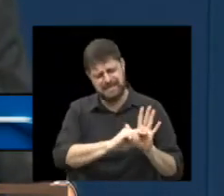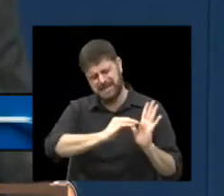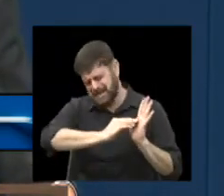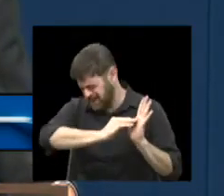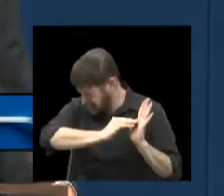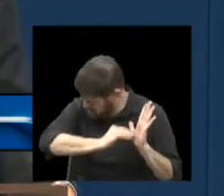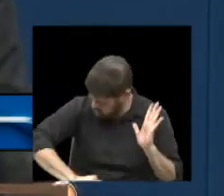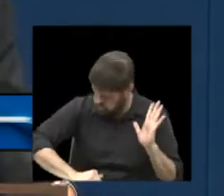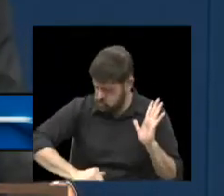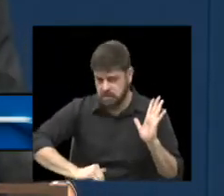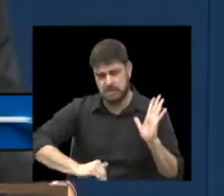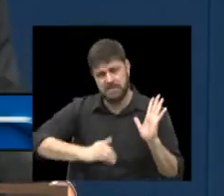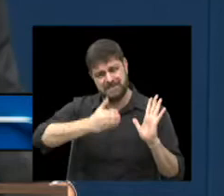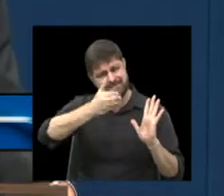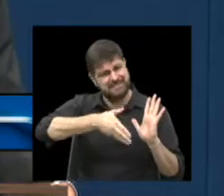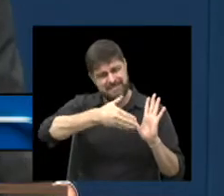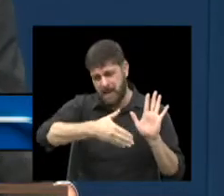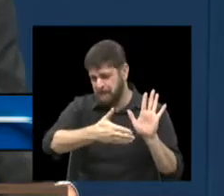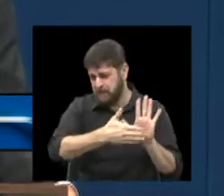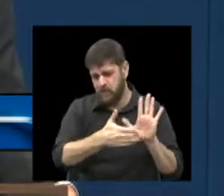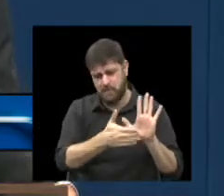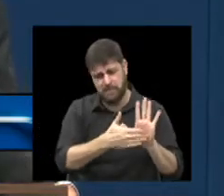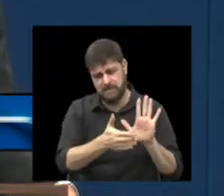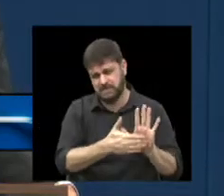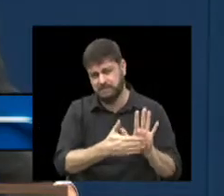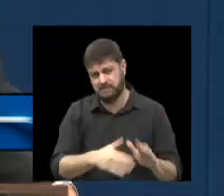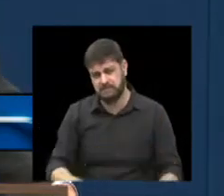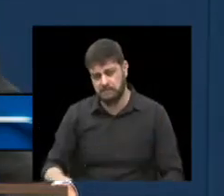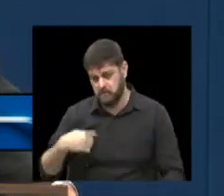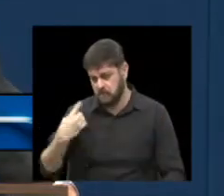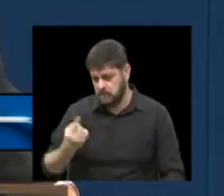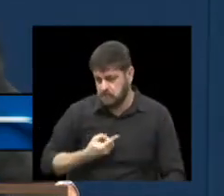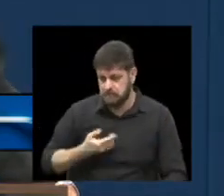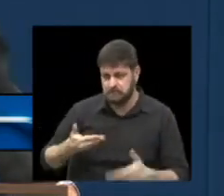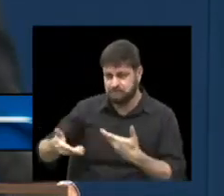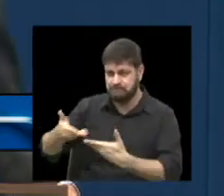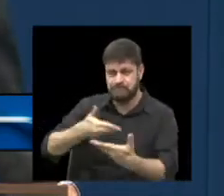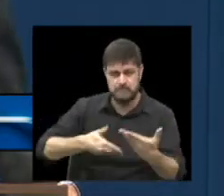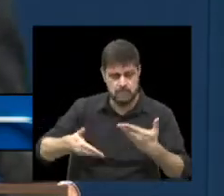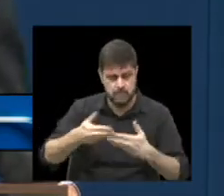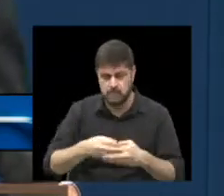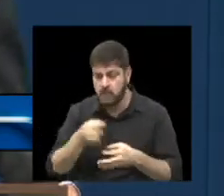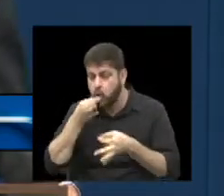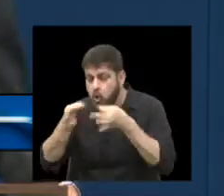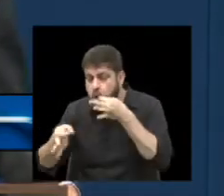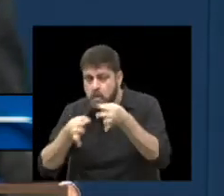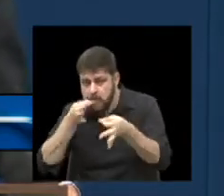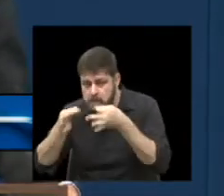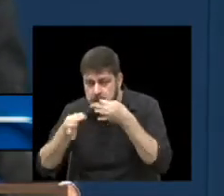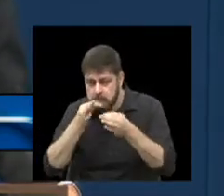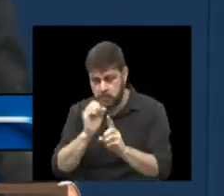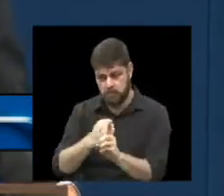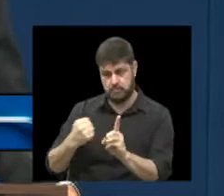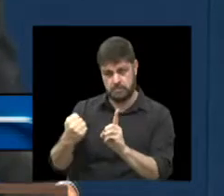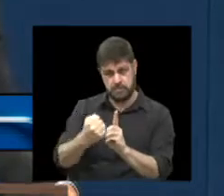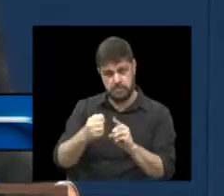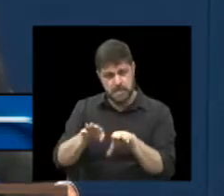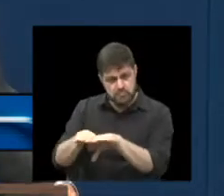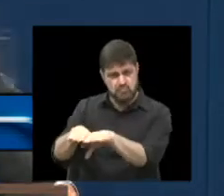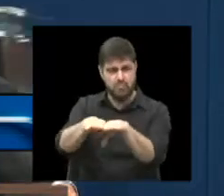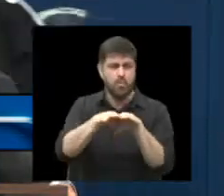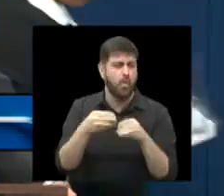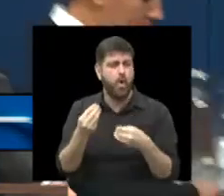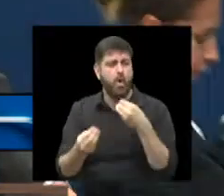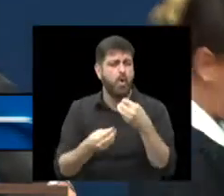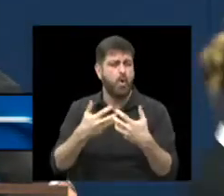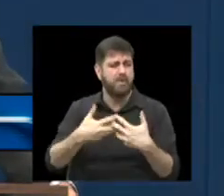proposta. Retira a proposta e nós vamos dialogar com todos os setores da sociedade o melhor